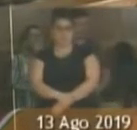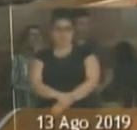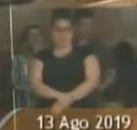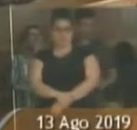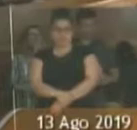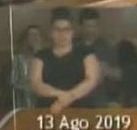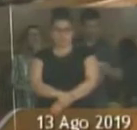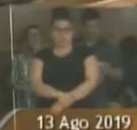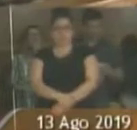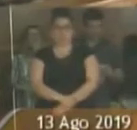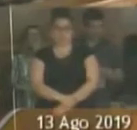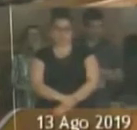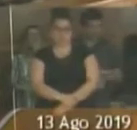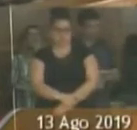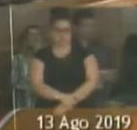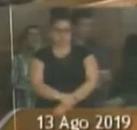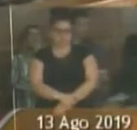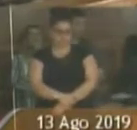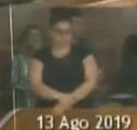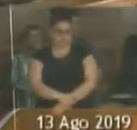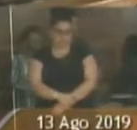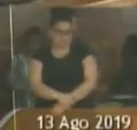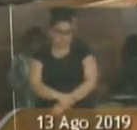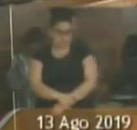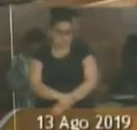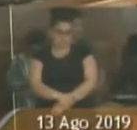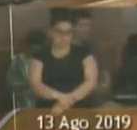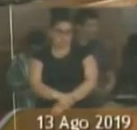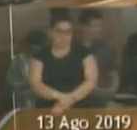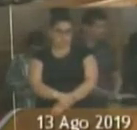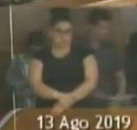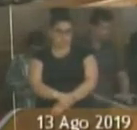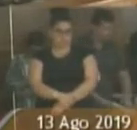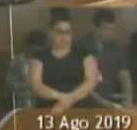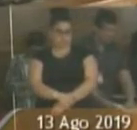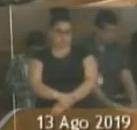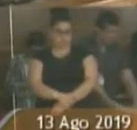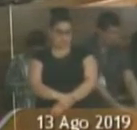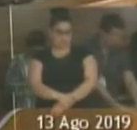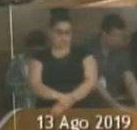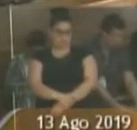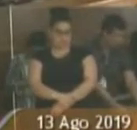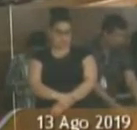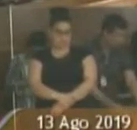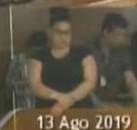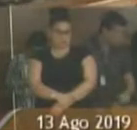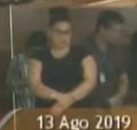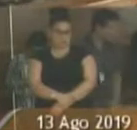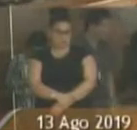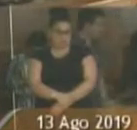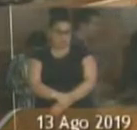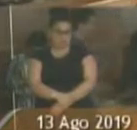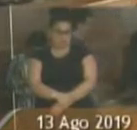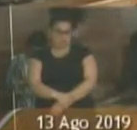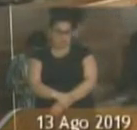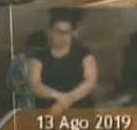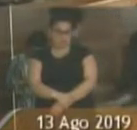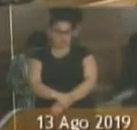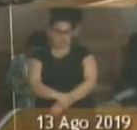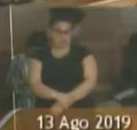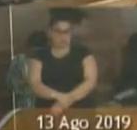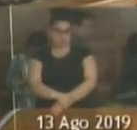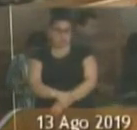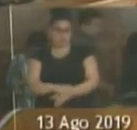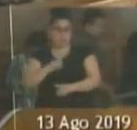Ok, vereador. É importante sua fala aí, mas eu vou deixar para um próximo momento para especificar um pouco mais sobre